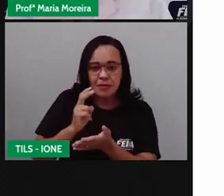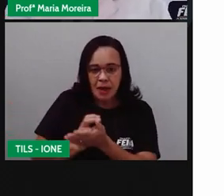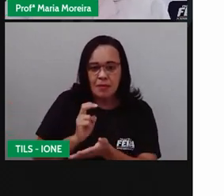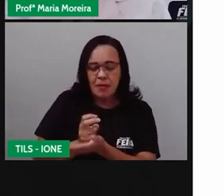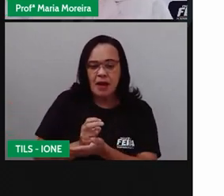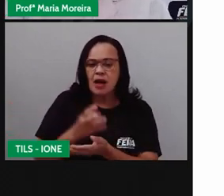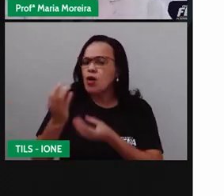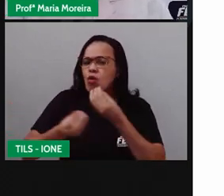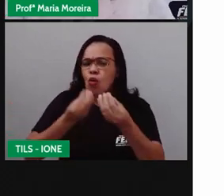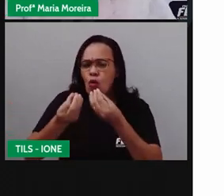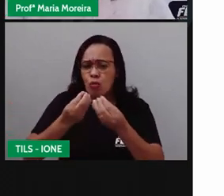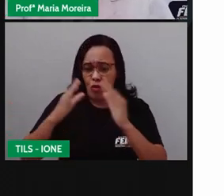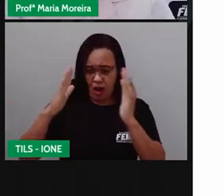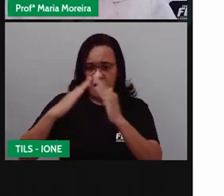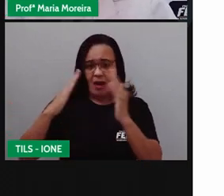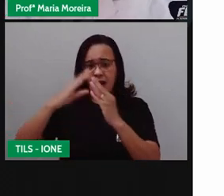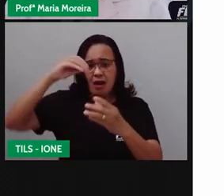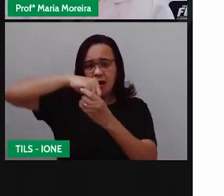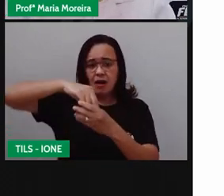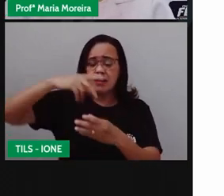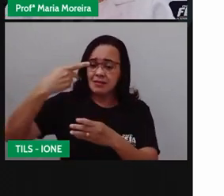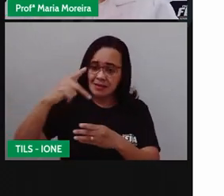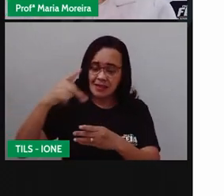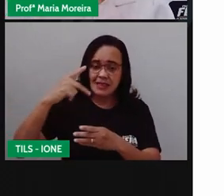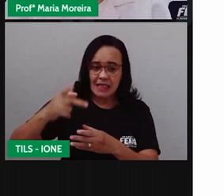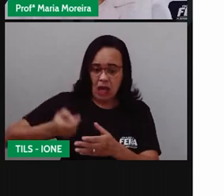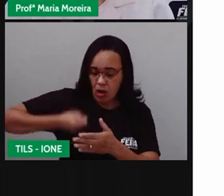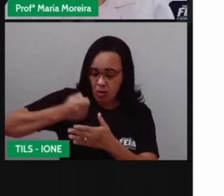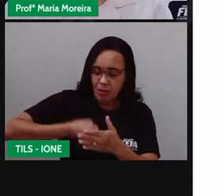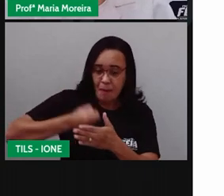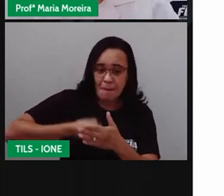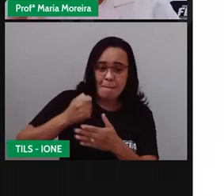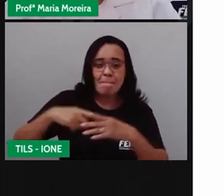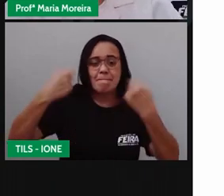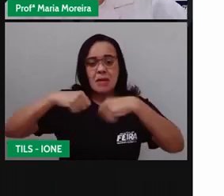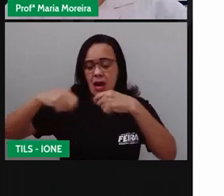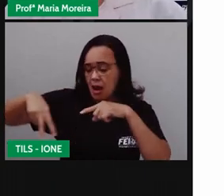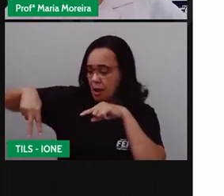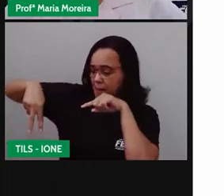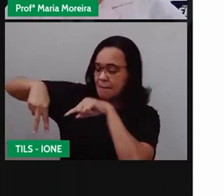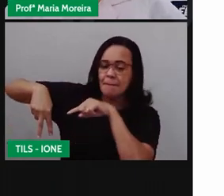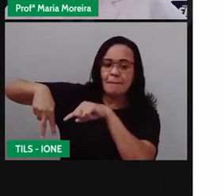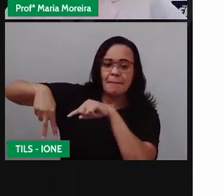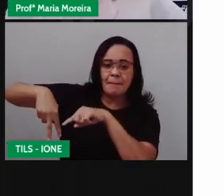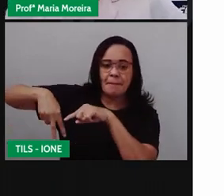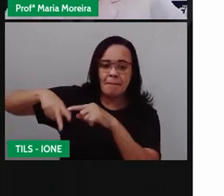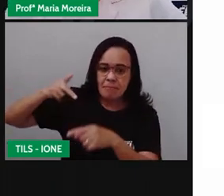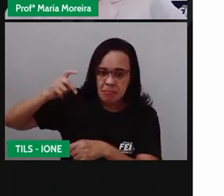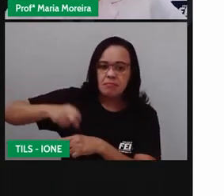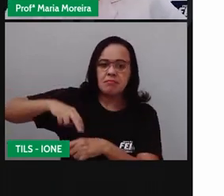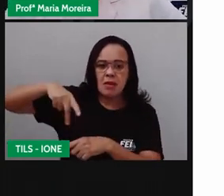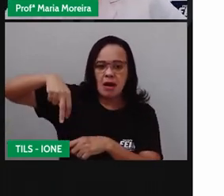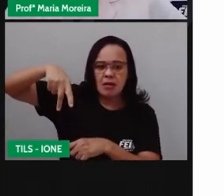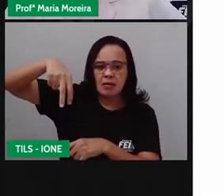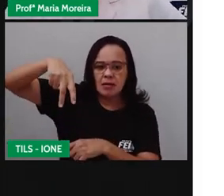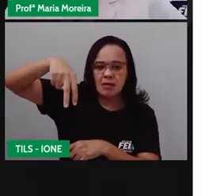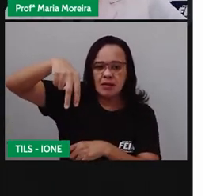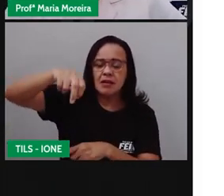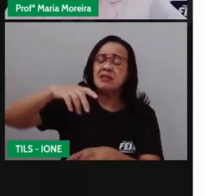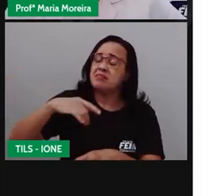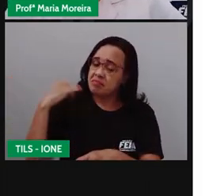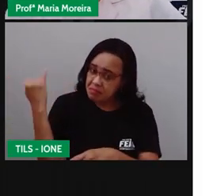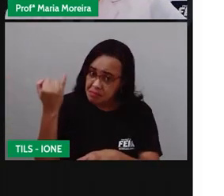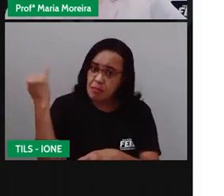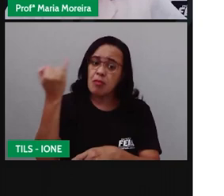pé direito, ou tem alguma coisa que te obriga ali, né, mecanicamente, a subir com o pé direito? Vou pesquisar depois, eu achei